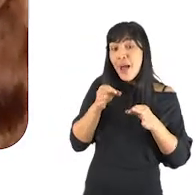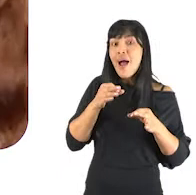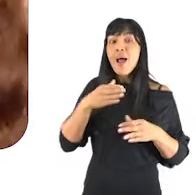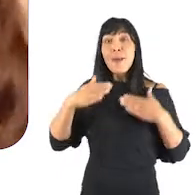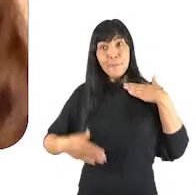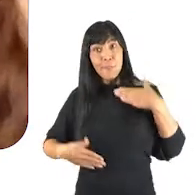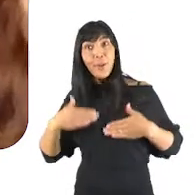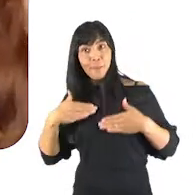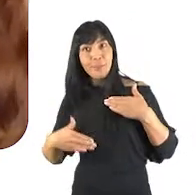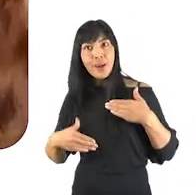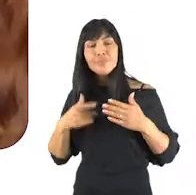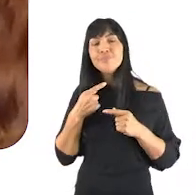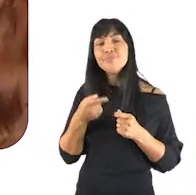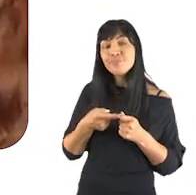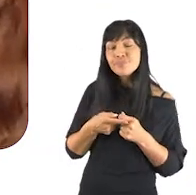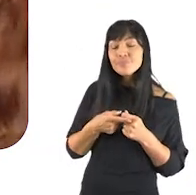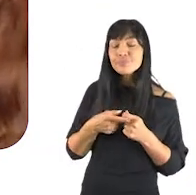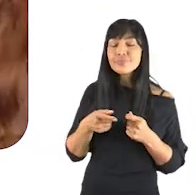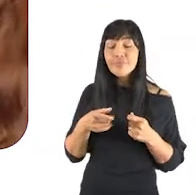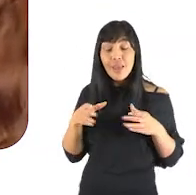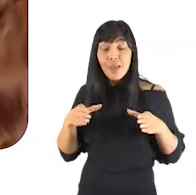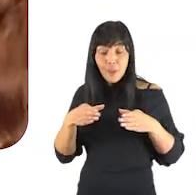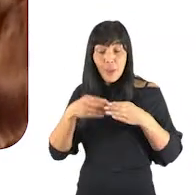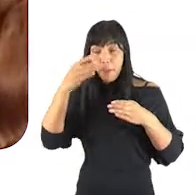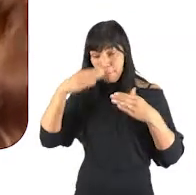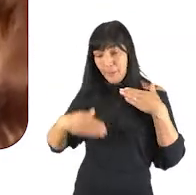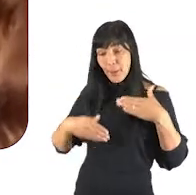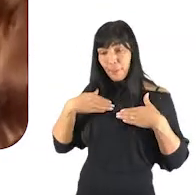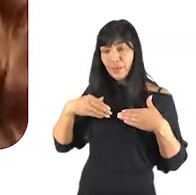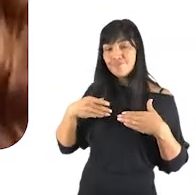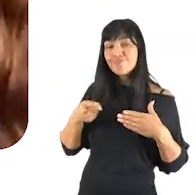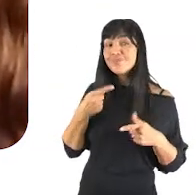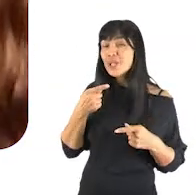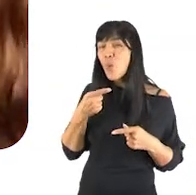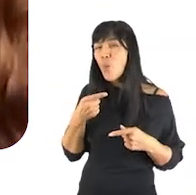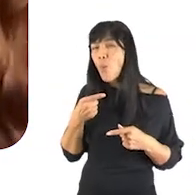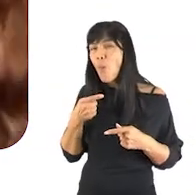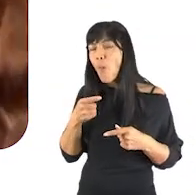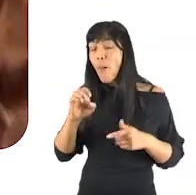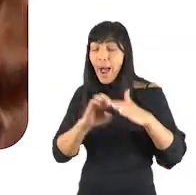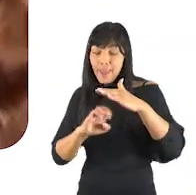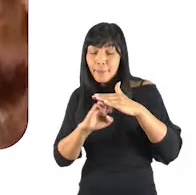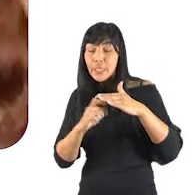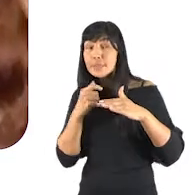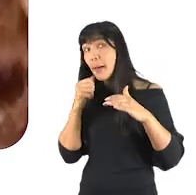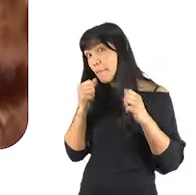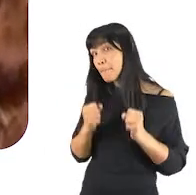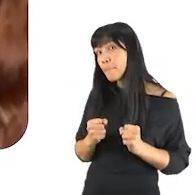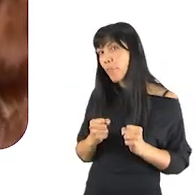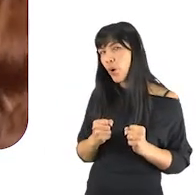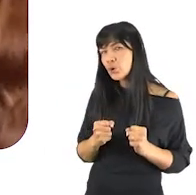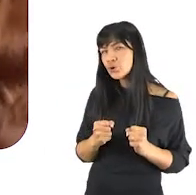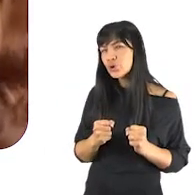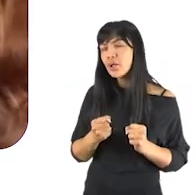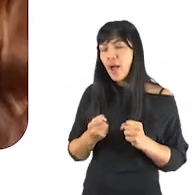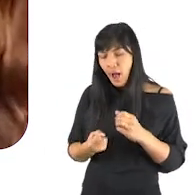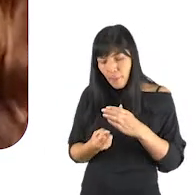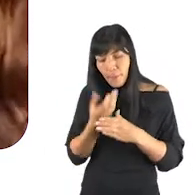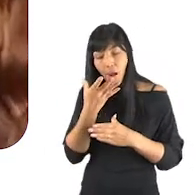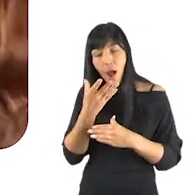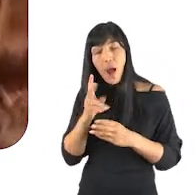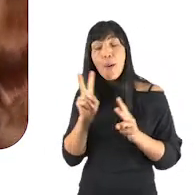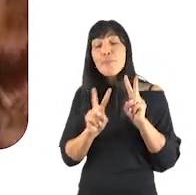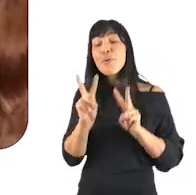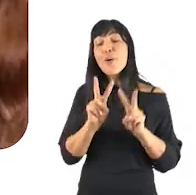e humanas, né, das competências das pessoas, é que a empresa pode realmente buscar a criação